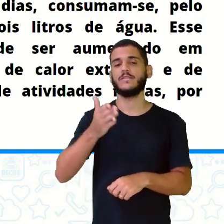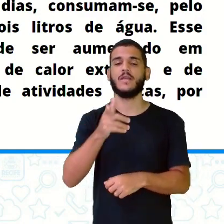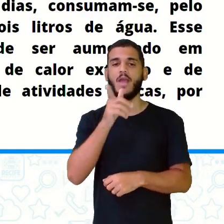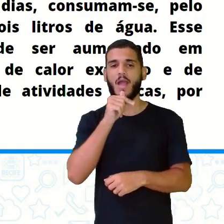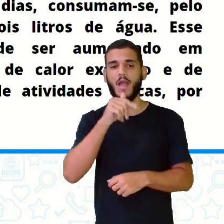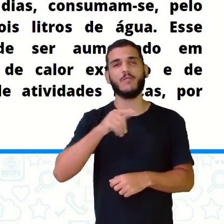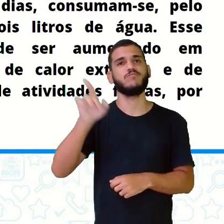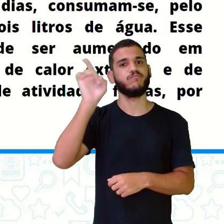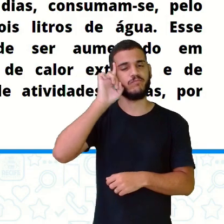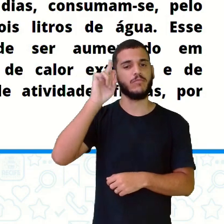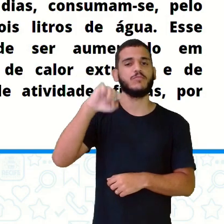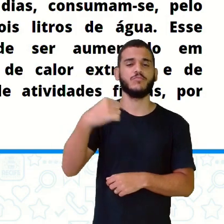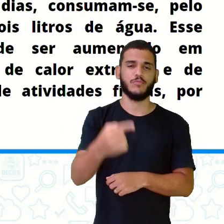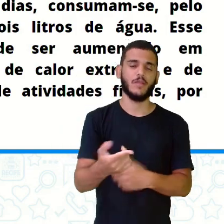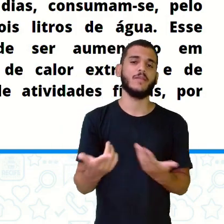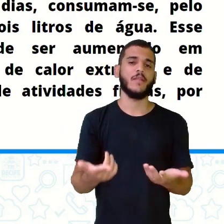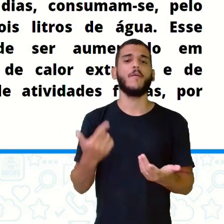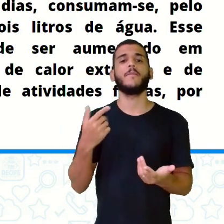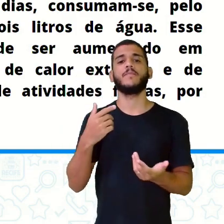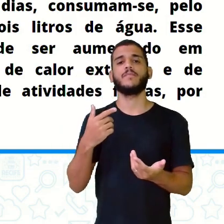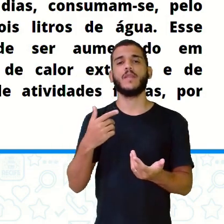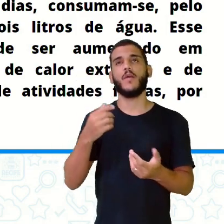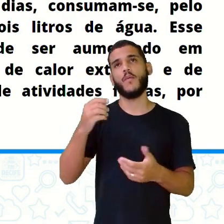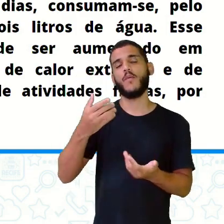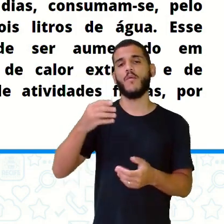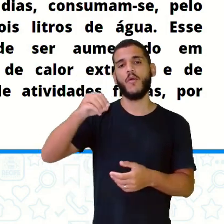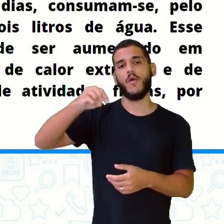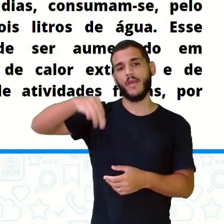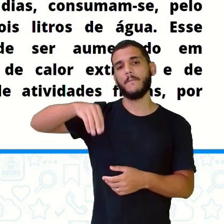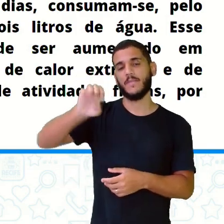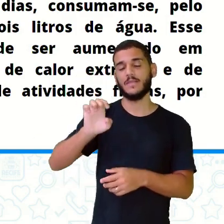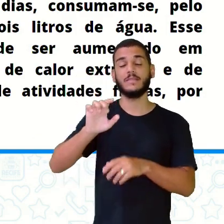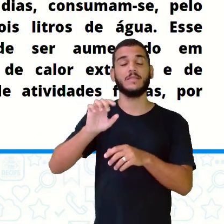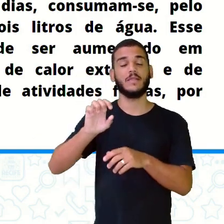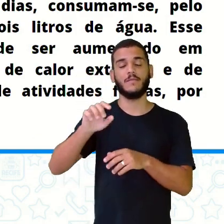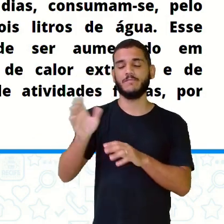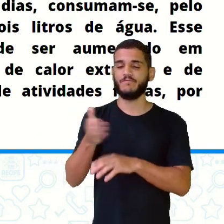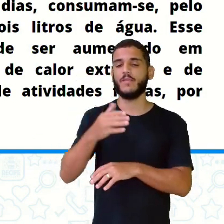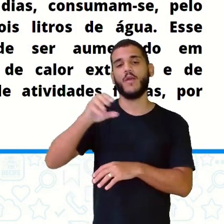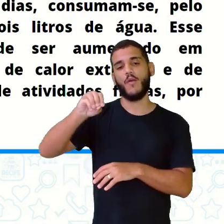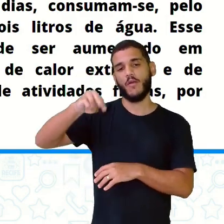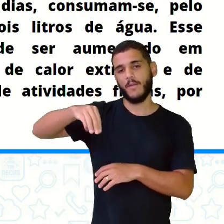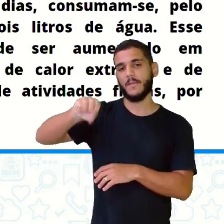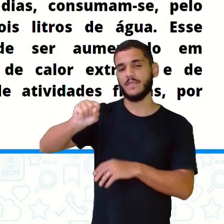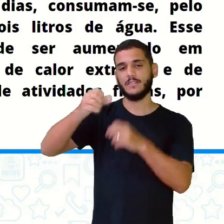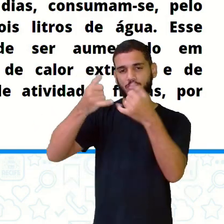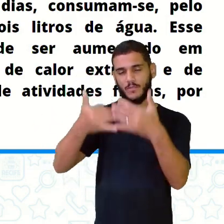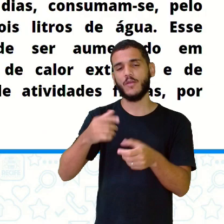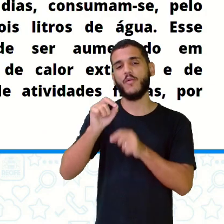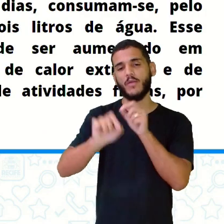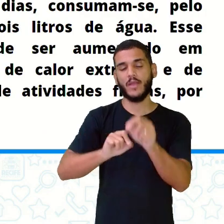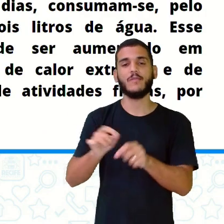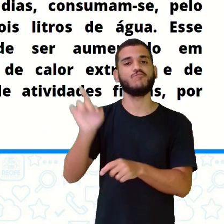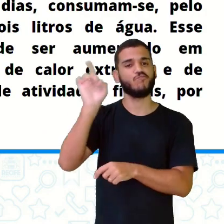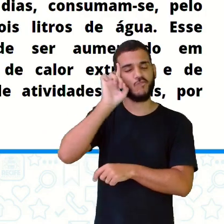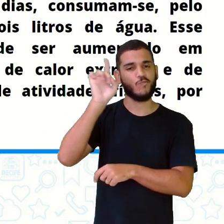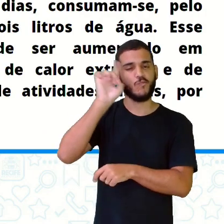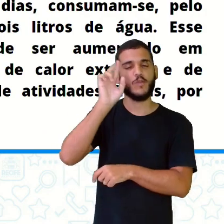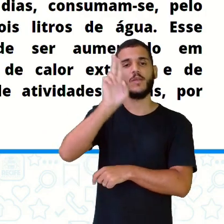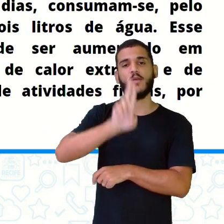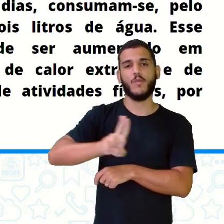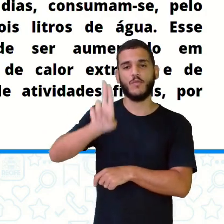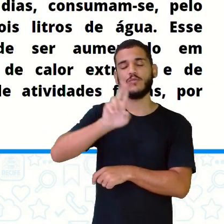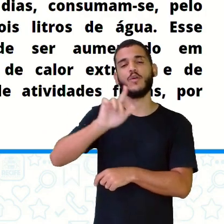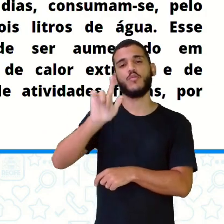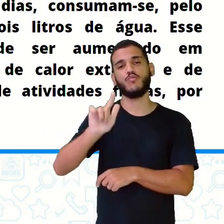diariamente. A recomendação do Ministério da Saúde é a de que todos os dias consumam-se pelo menos